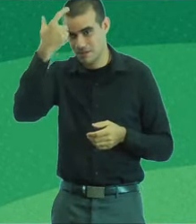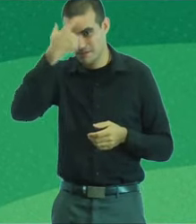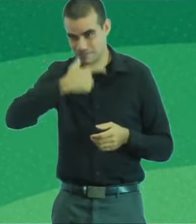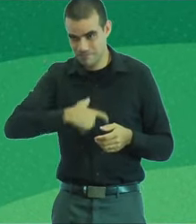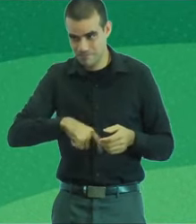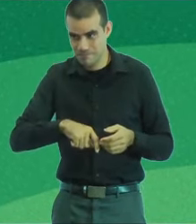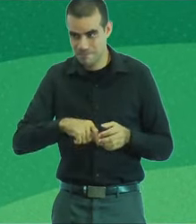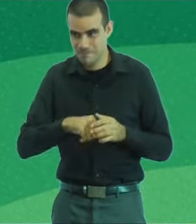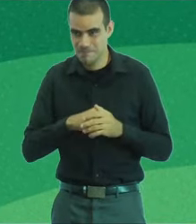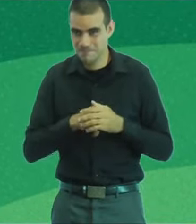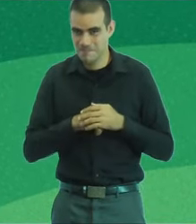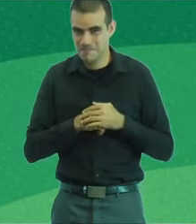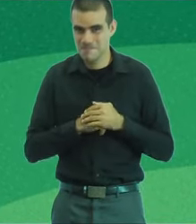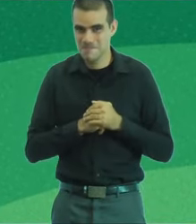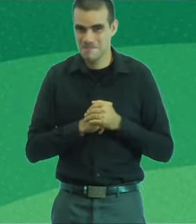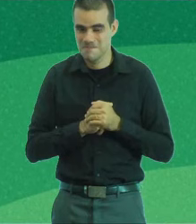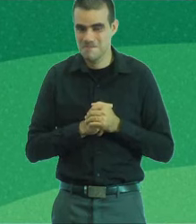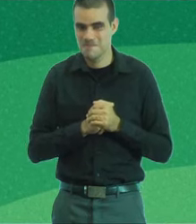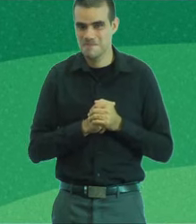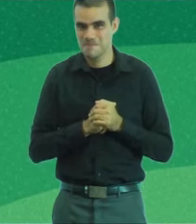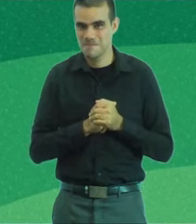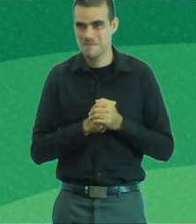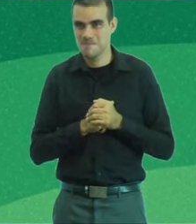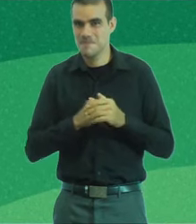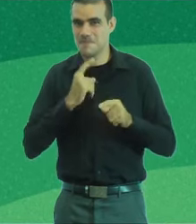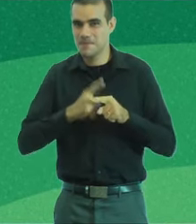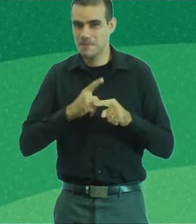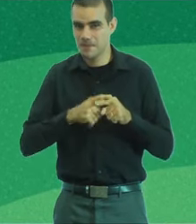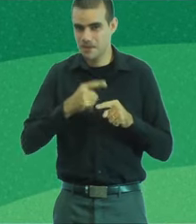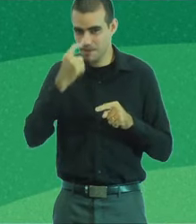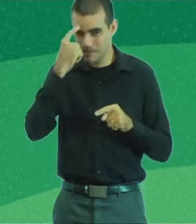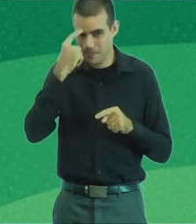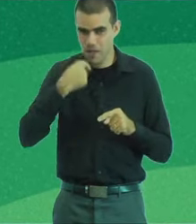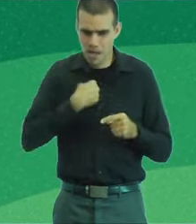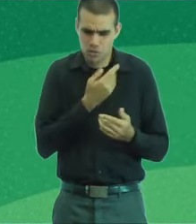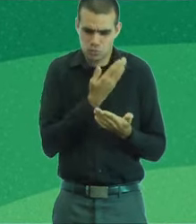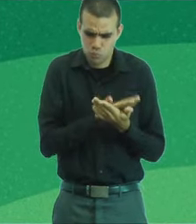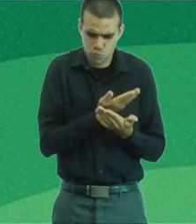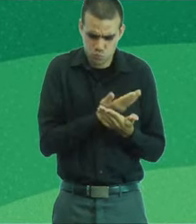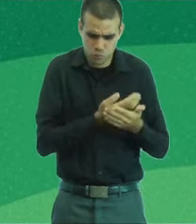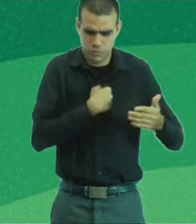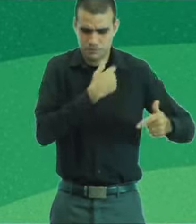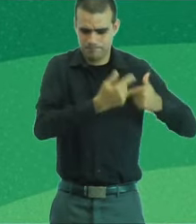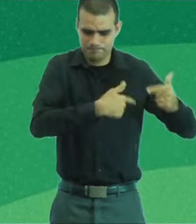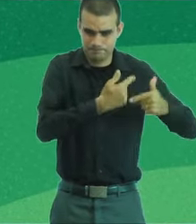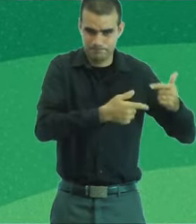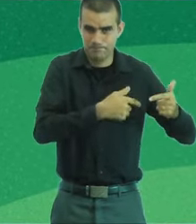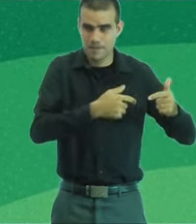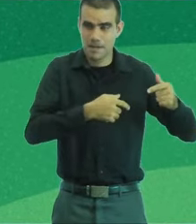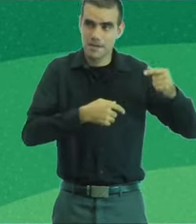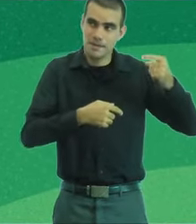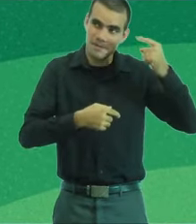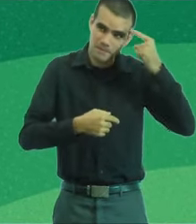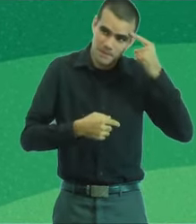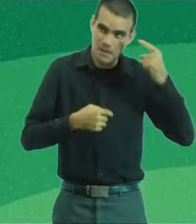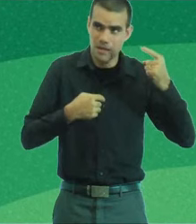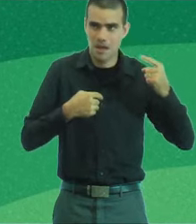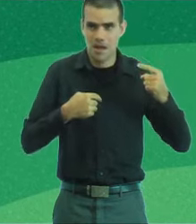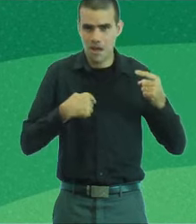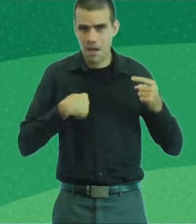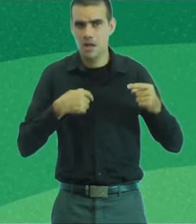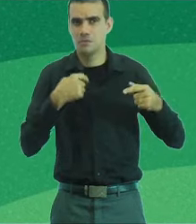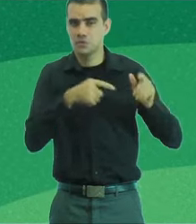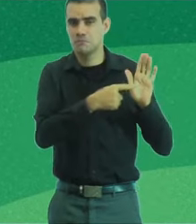tipo porque quando a gente pensa né que eu tô estudando Tô trabalhando sempre vira aquela coisa tipo Nossa eu preciso